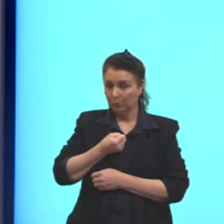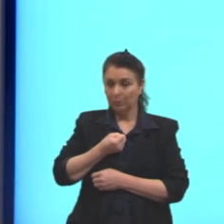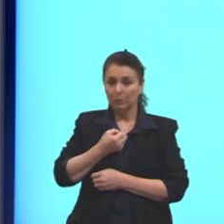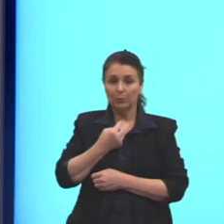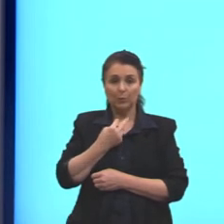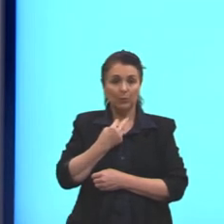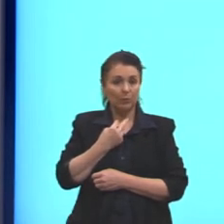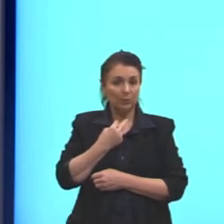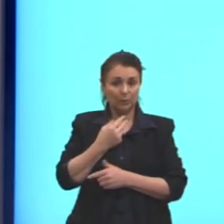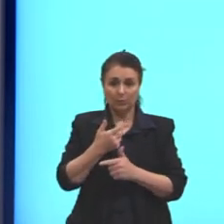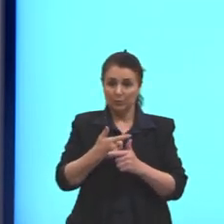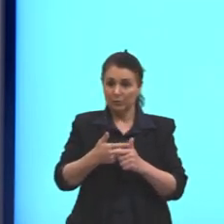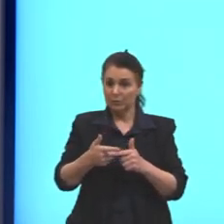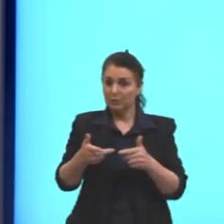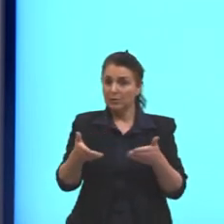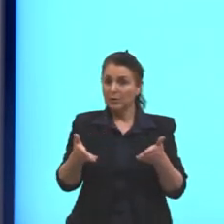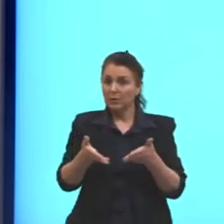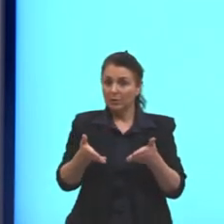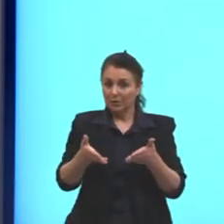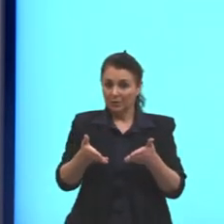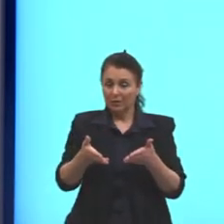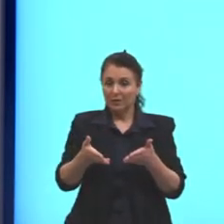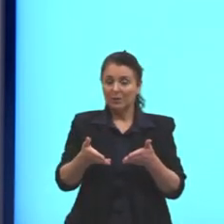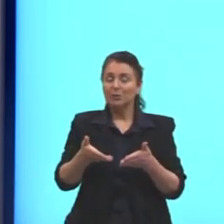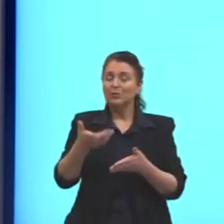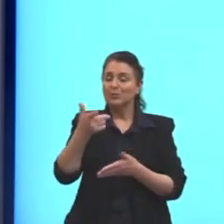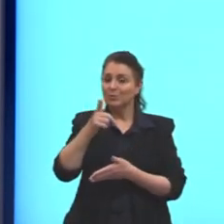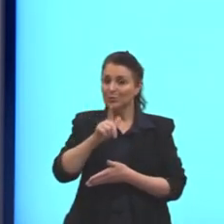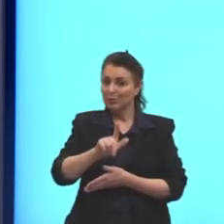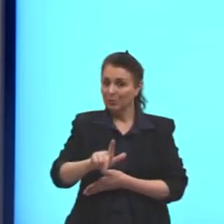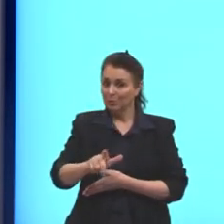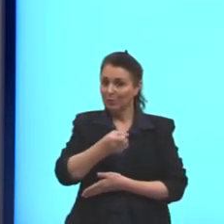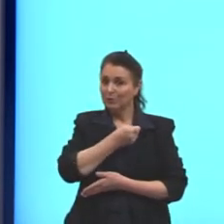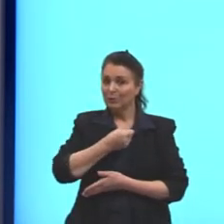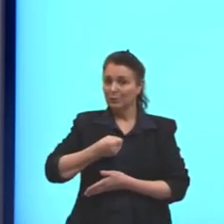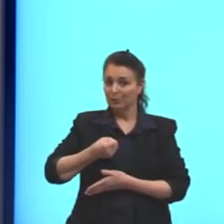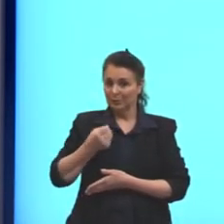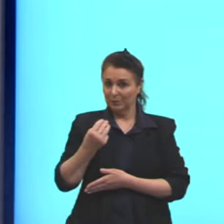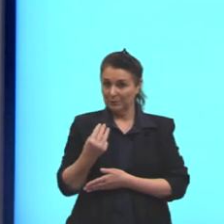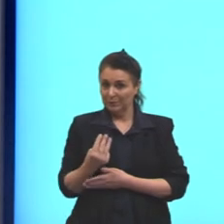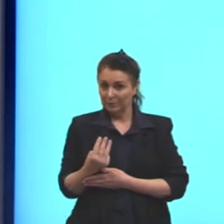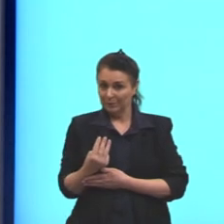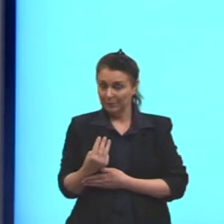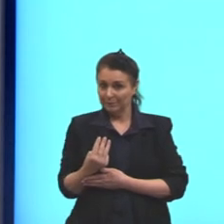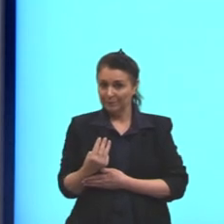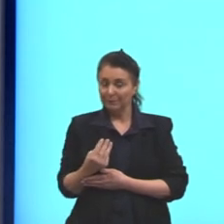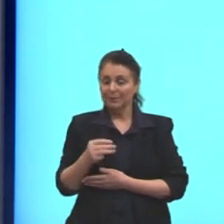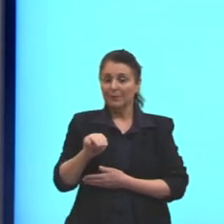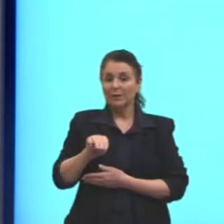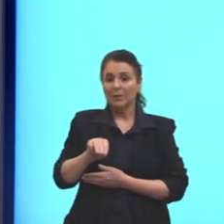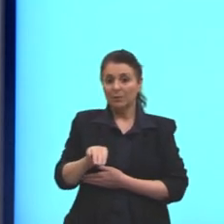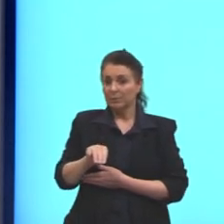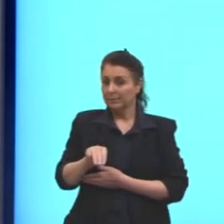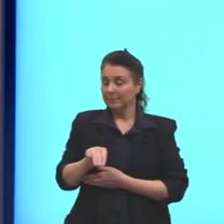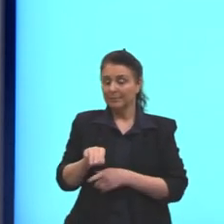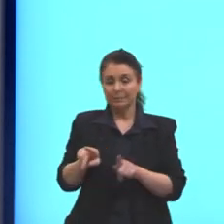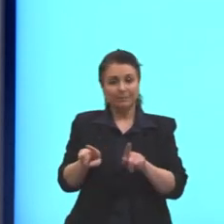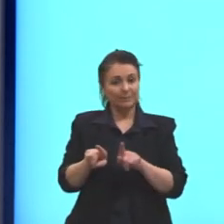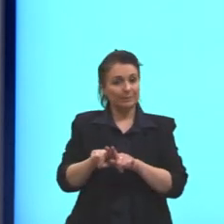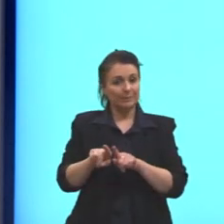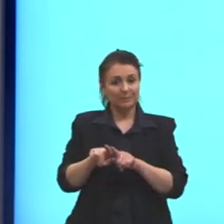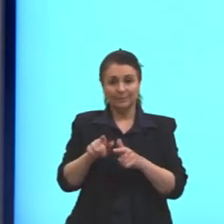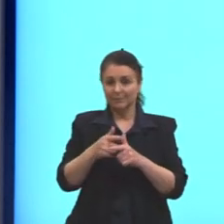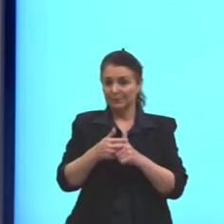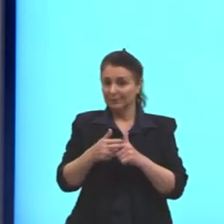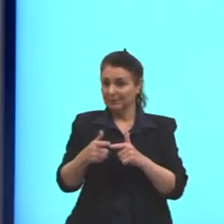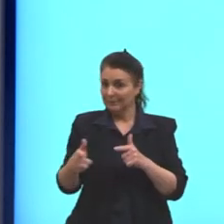dividir né então nós vamos repetir o número Zinho três aqui o n também não vamos dividir